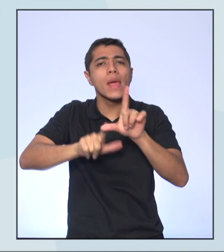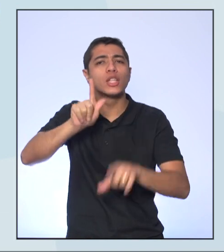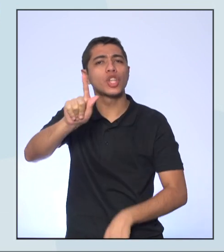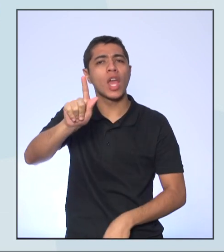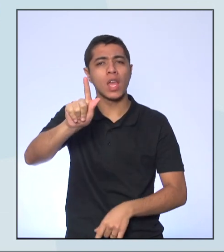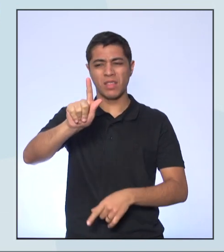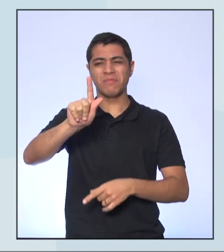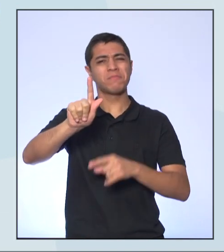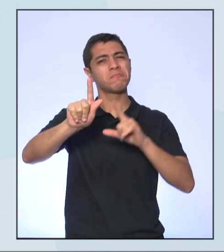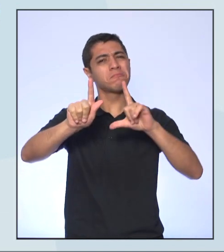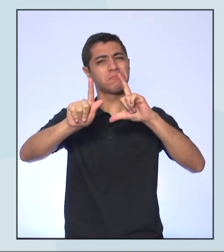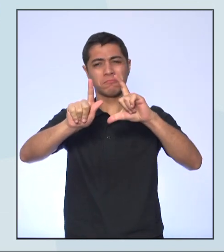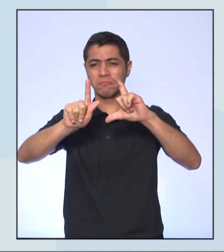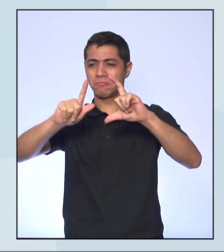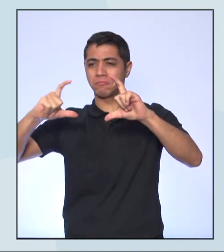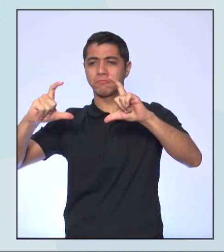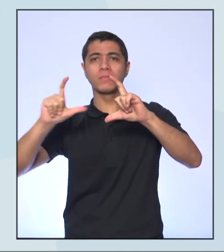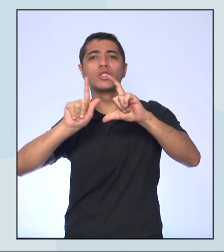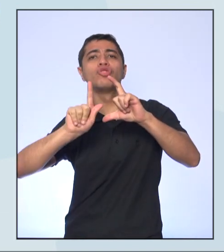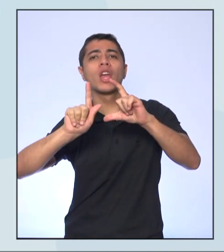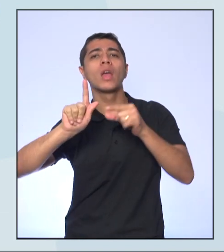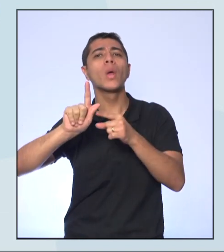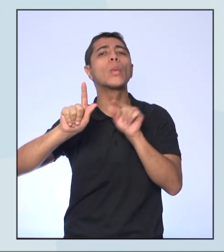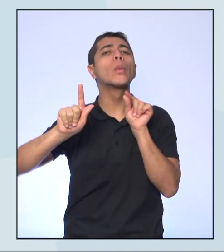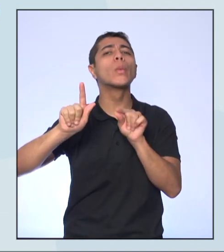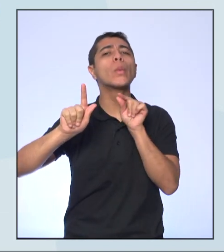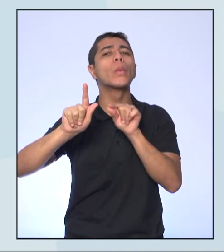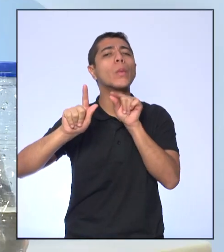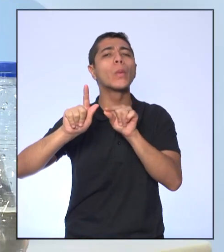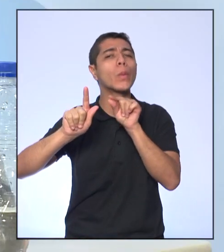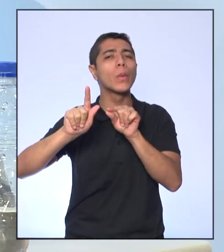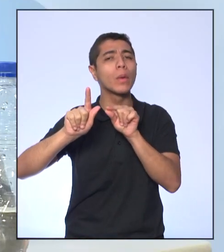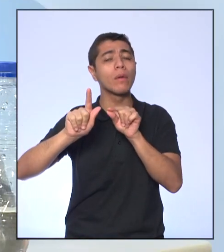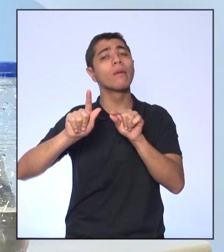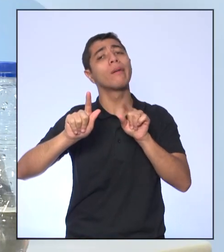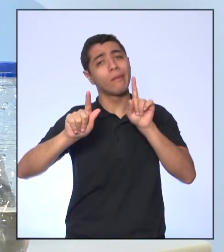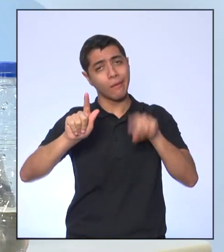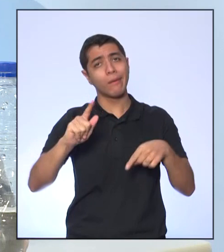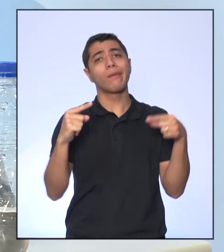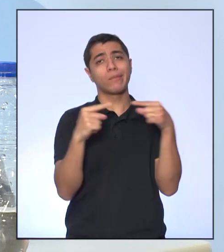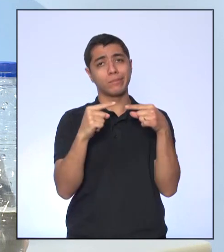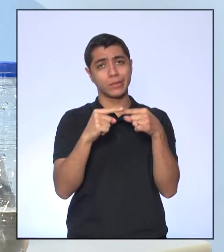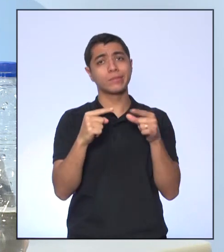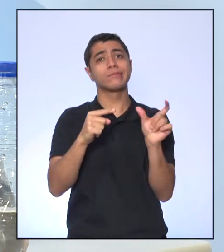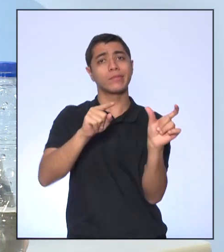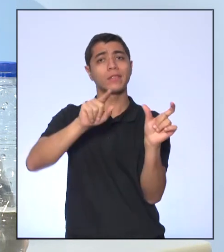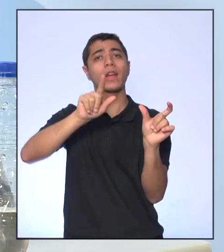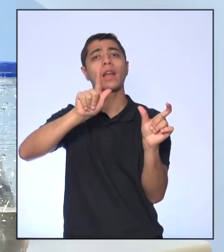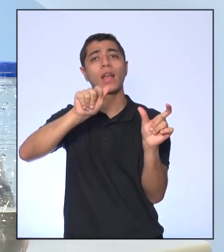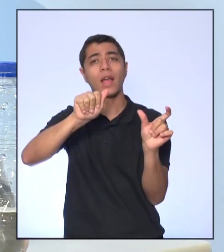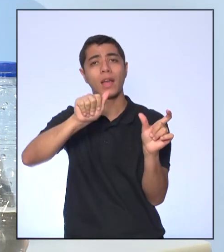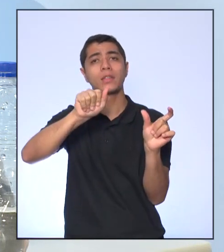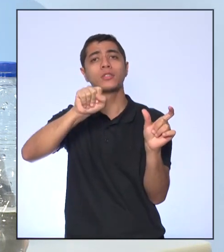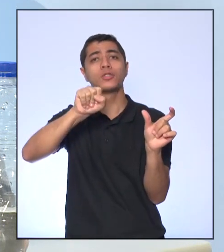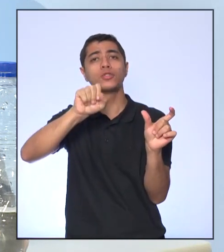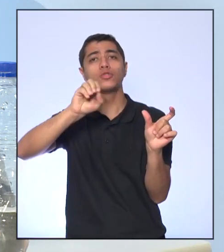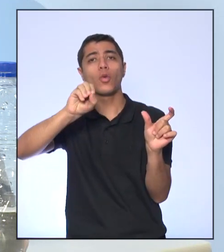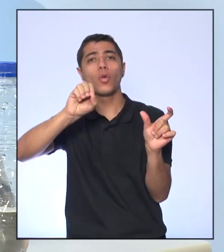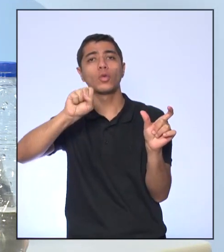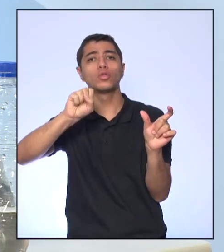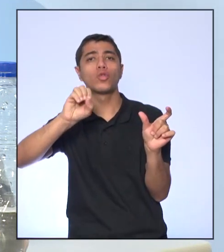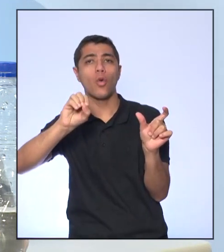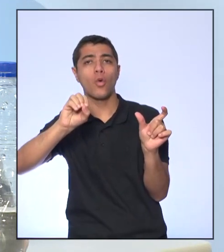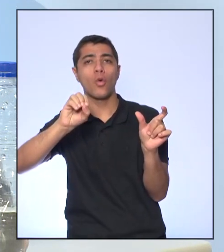indicando o estado físico, não é gás hidrogênio? Por isso que aparece o G, porque ele está gasoso. O